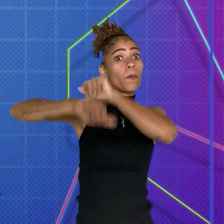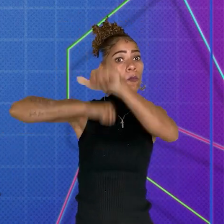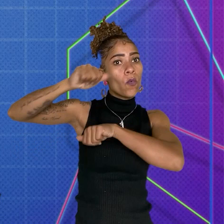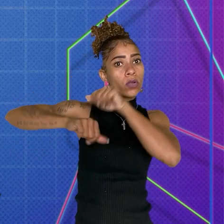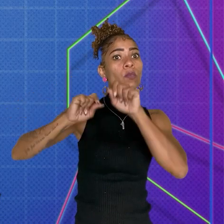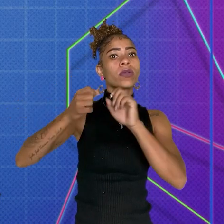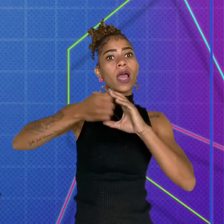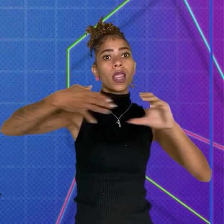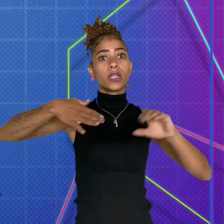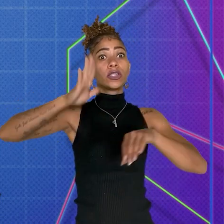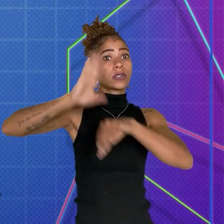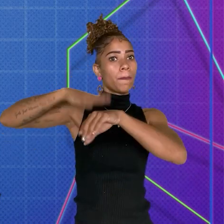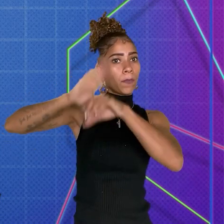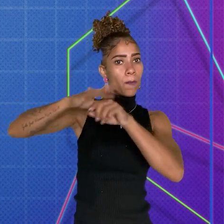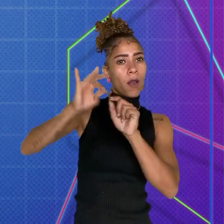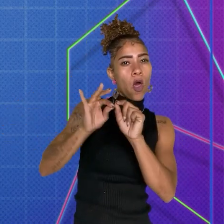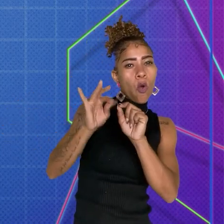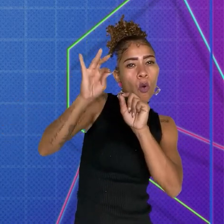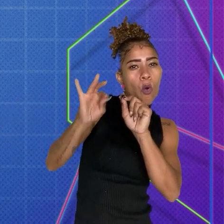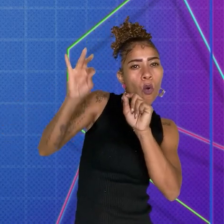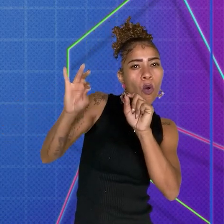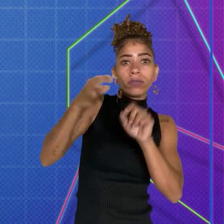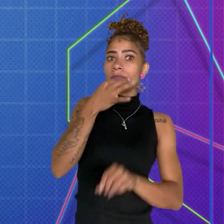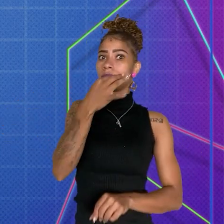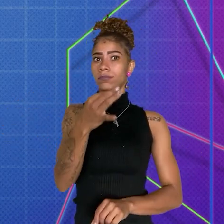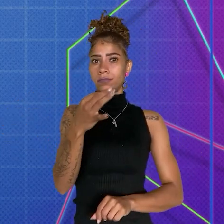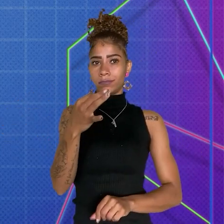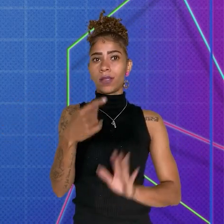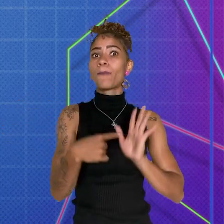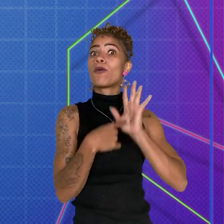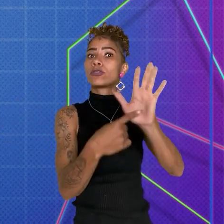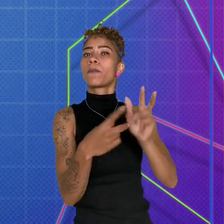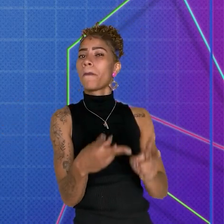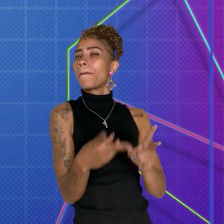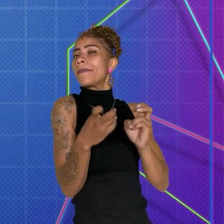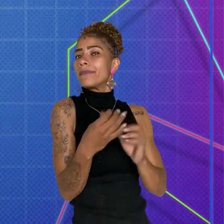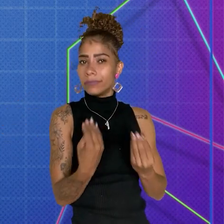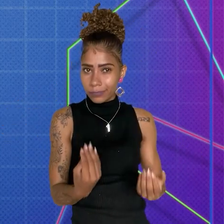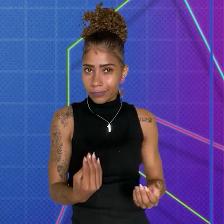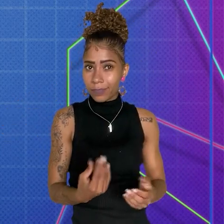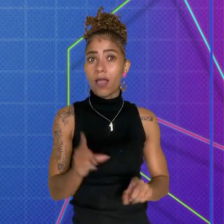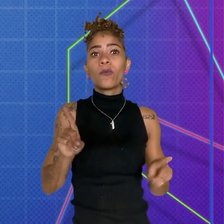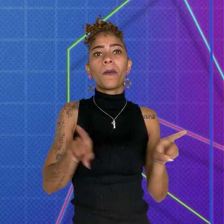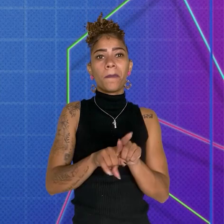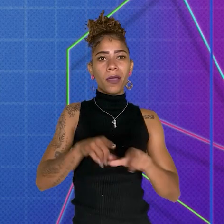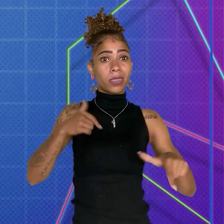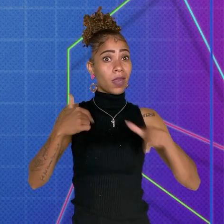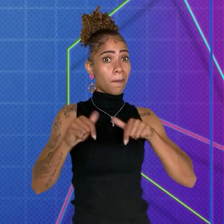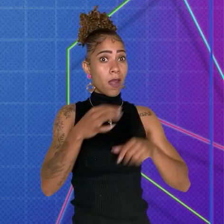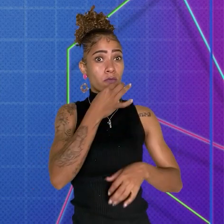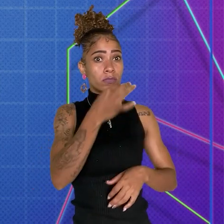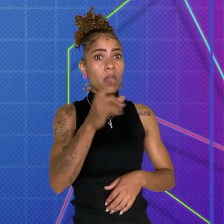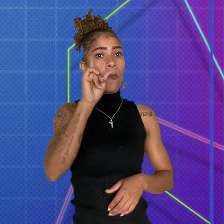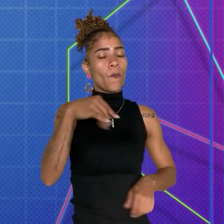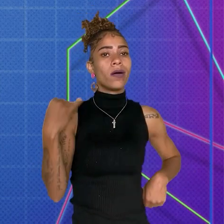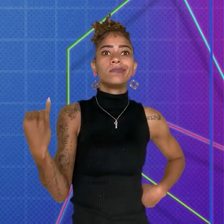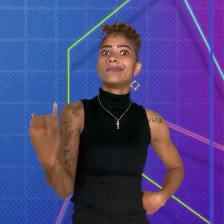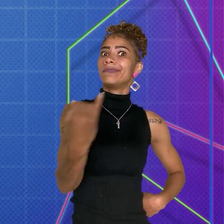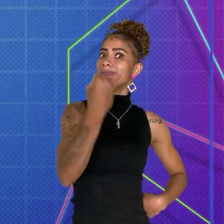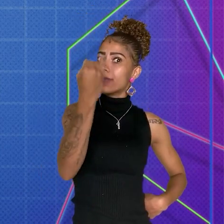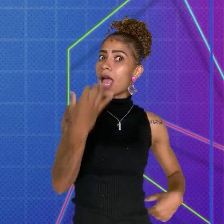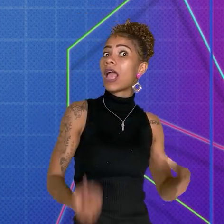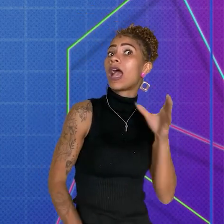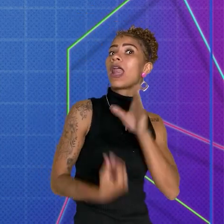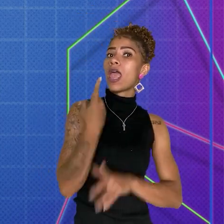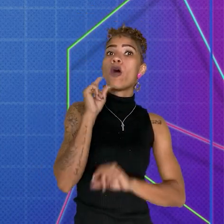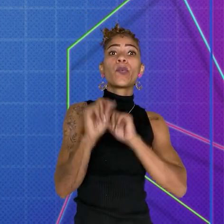as características das ondas sonoras, resultando em variações na forma como o som é percebido. O trabalho com o som é uma parte